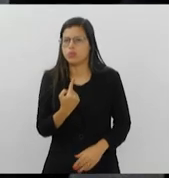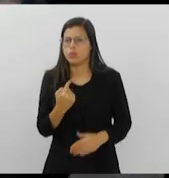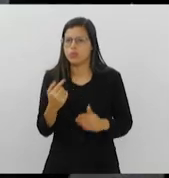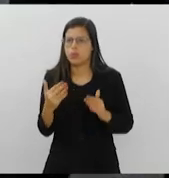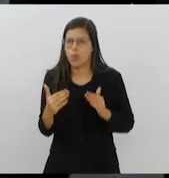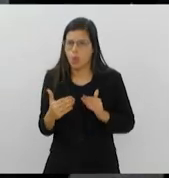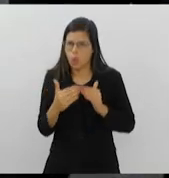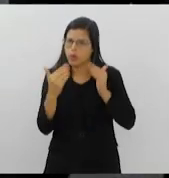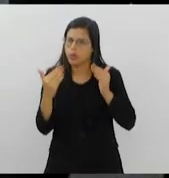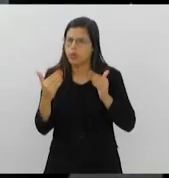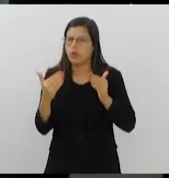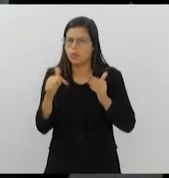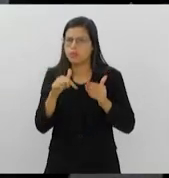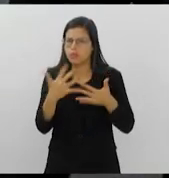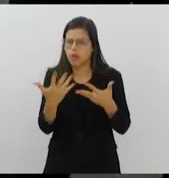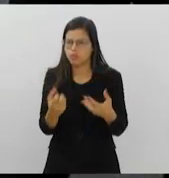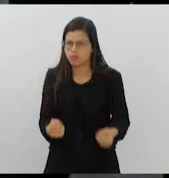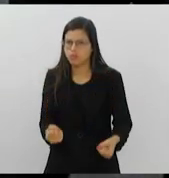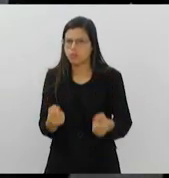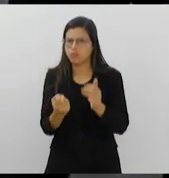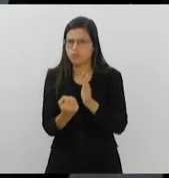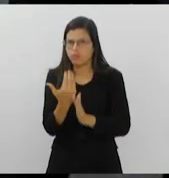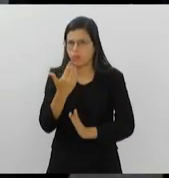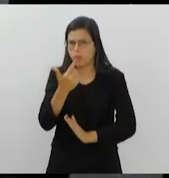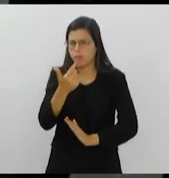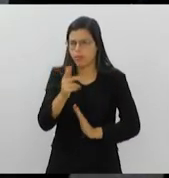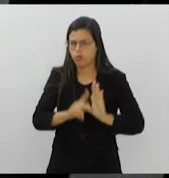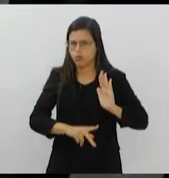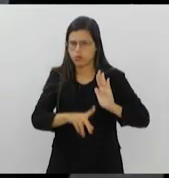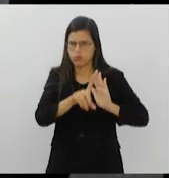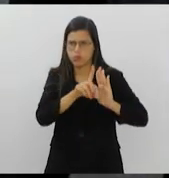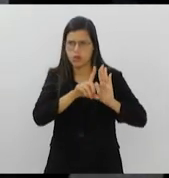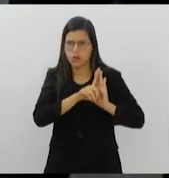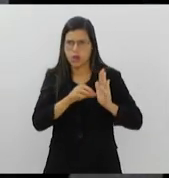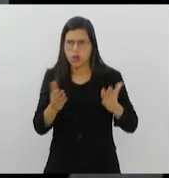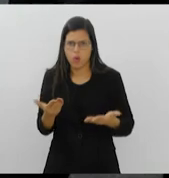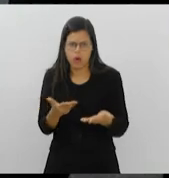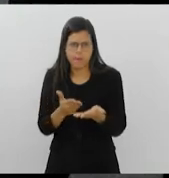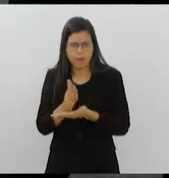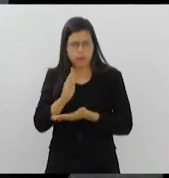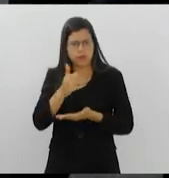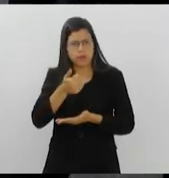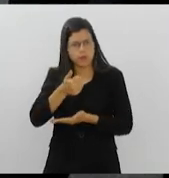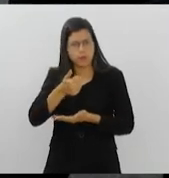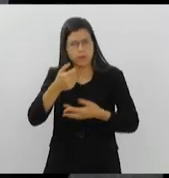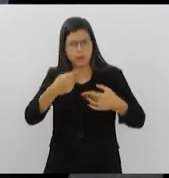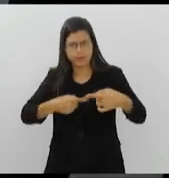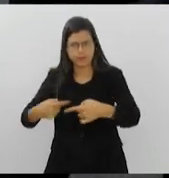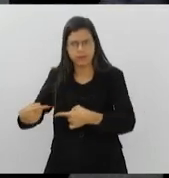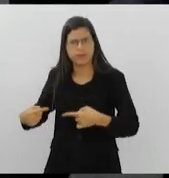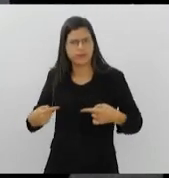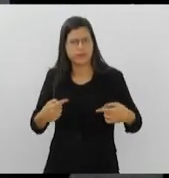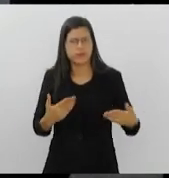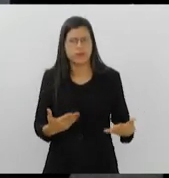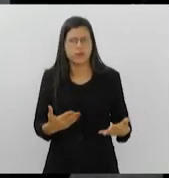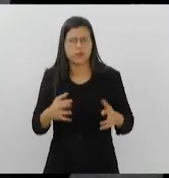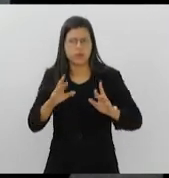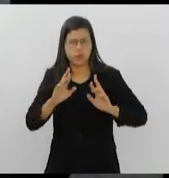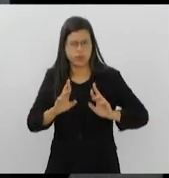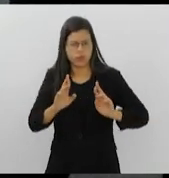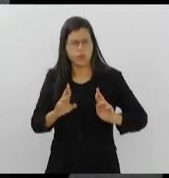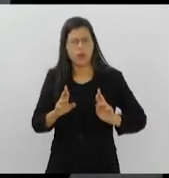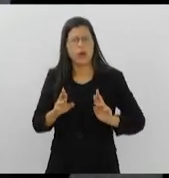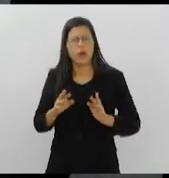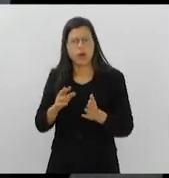nesse projeto de lei que agora foi aprovado em primeira discussão, entendo eu. Espero que seja